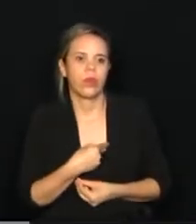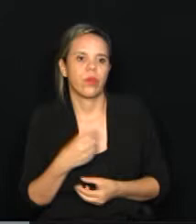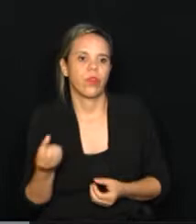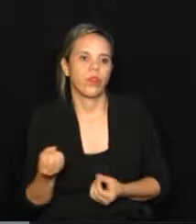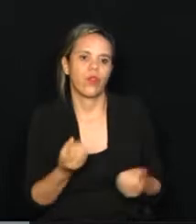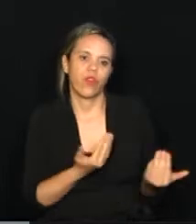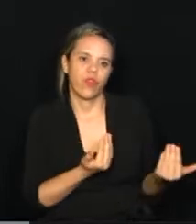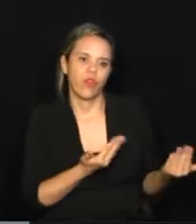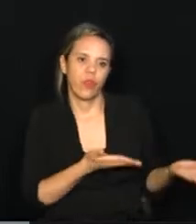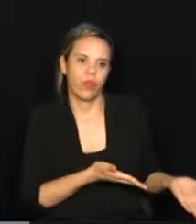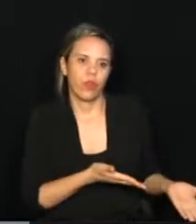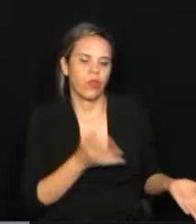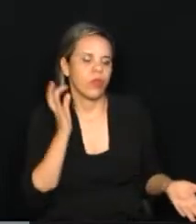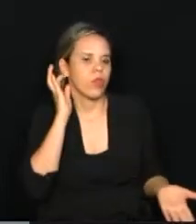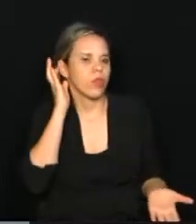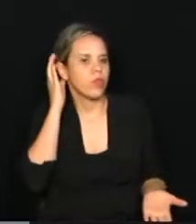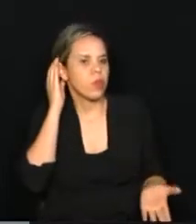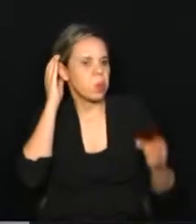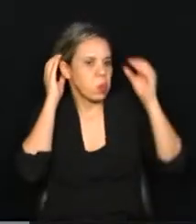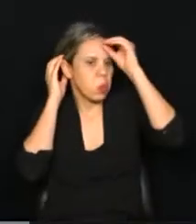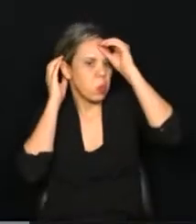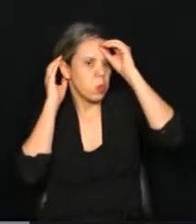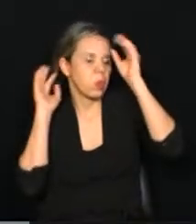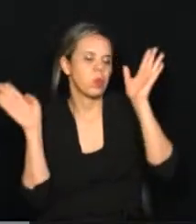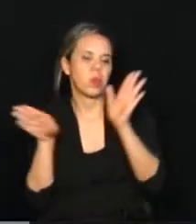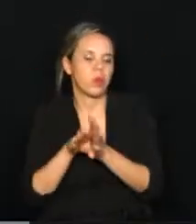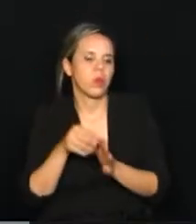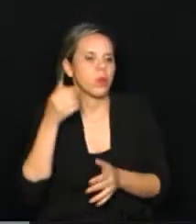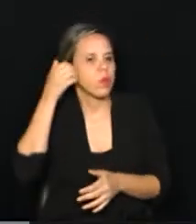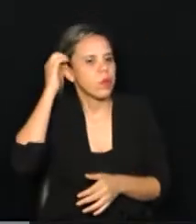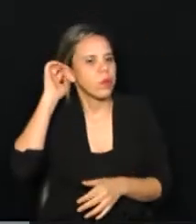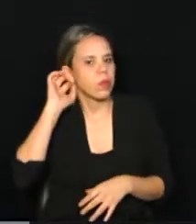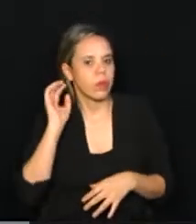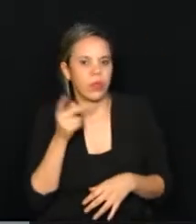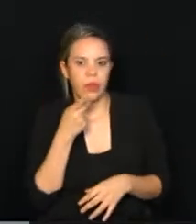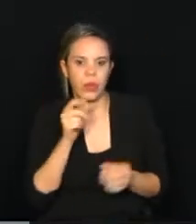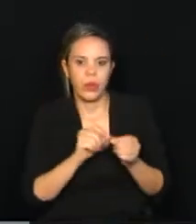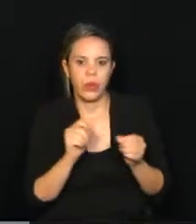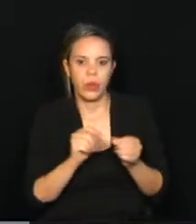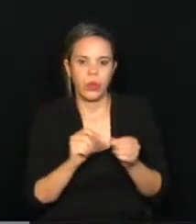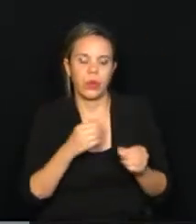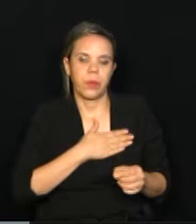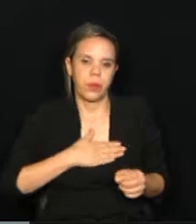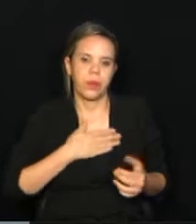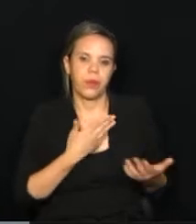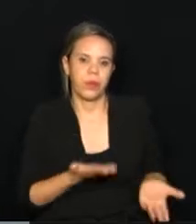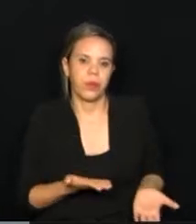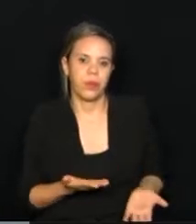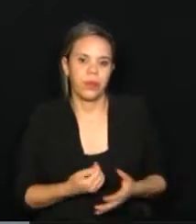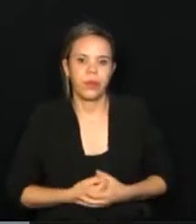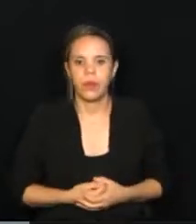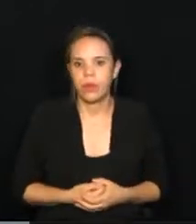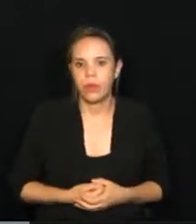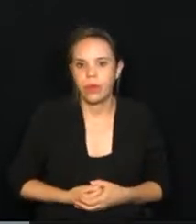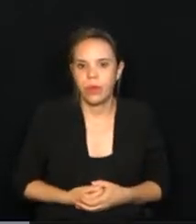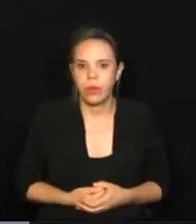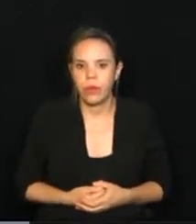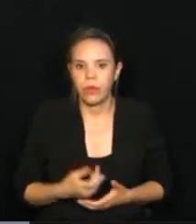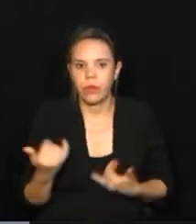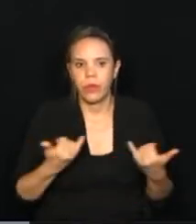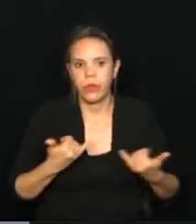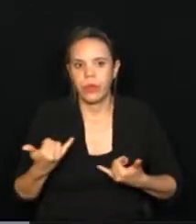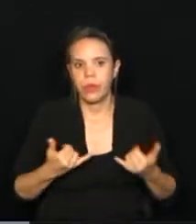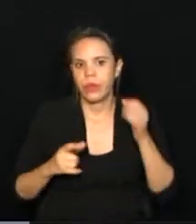então não sabia a dimensão onde eu poderia chegar. Tá. Mas eu fazia porque eu gostava e... me falavam que eu